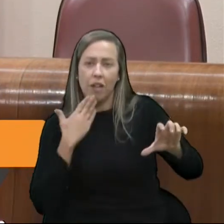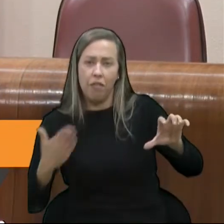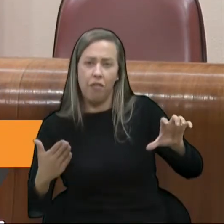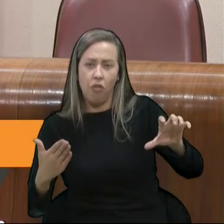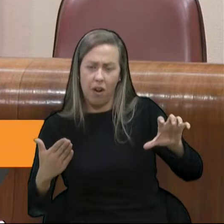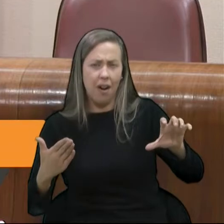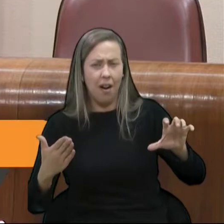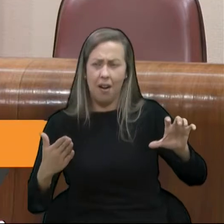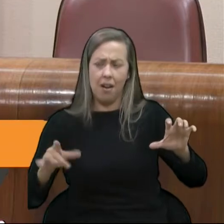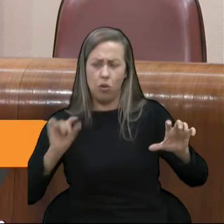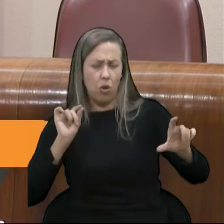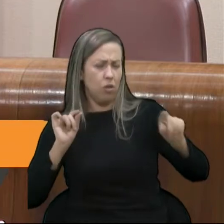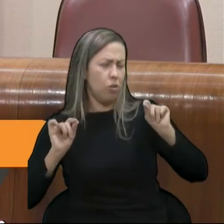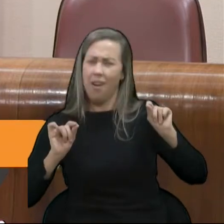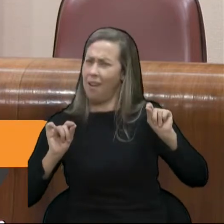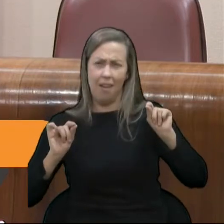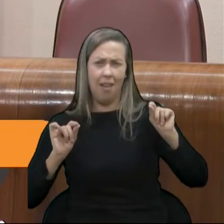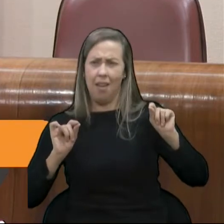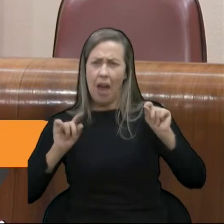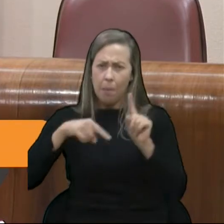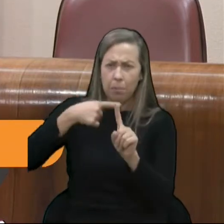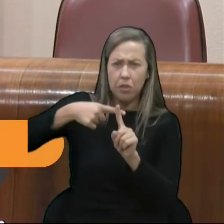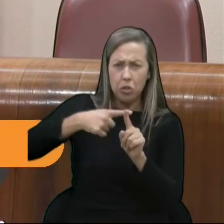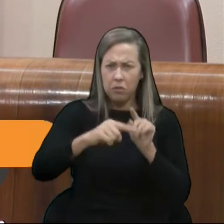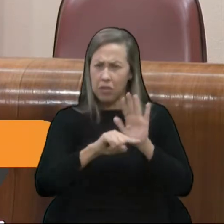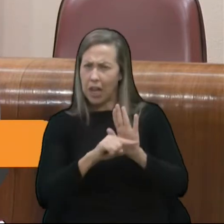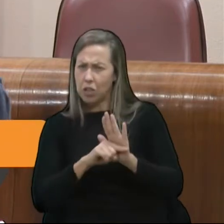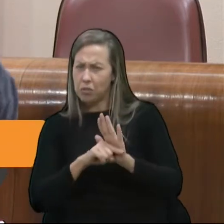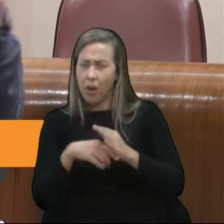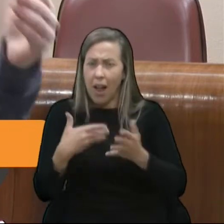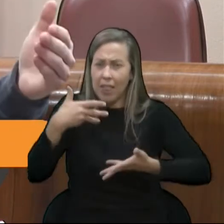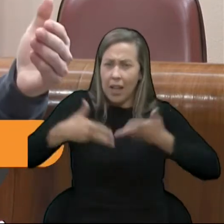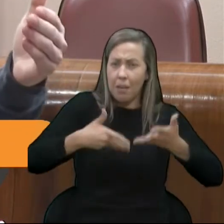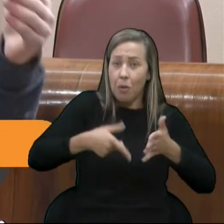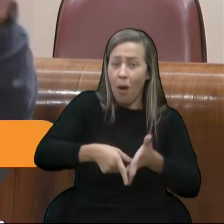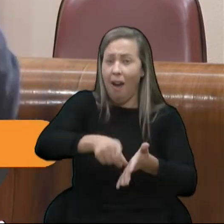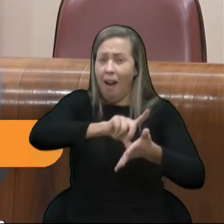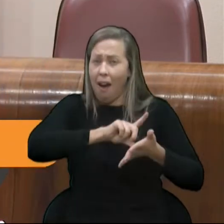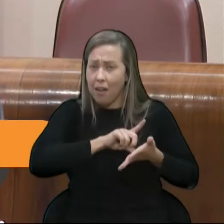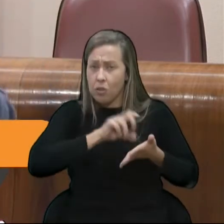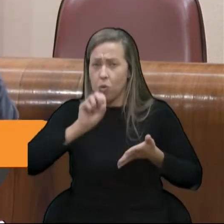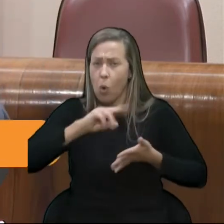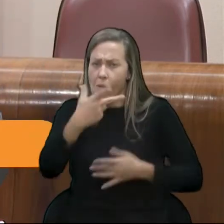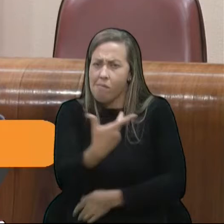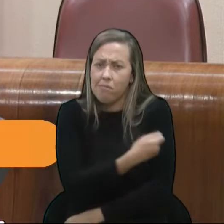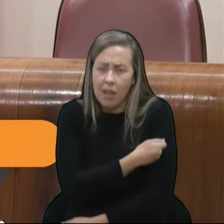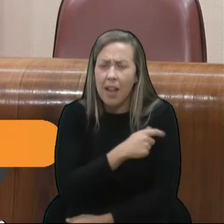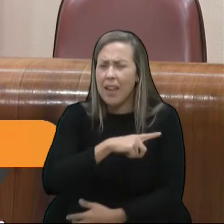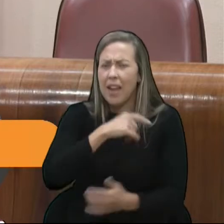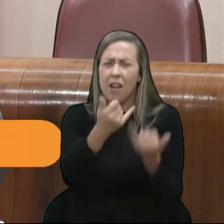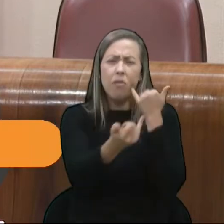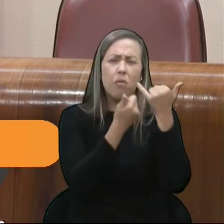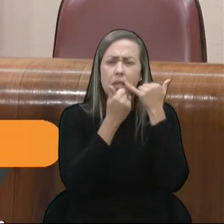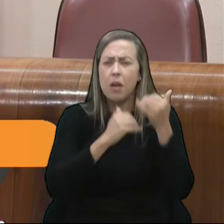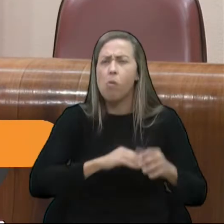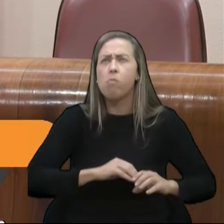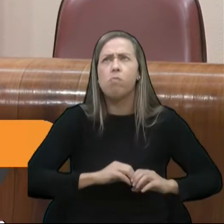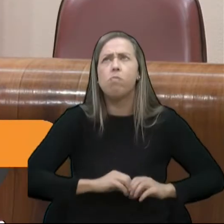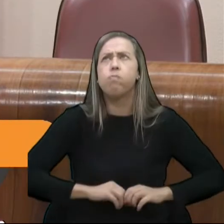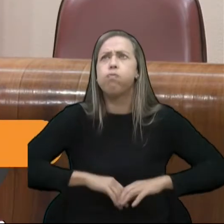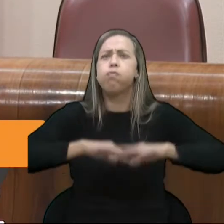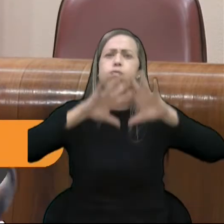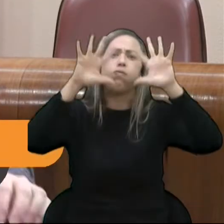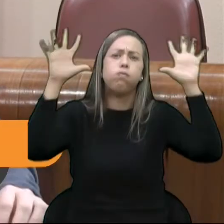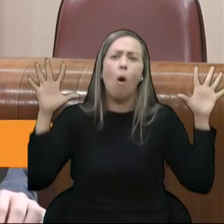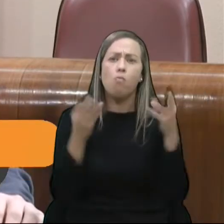o ser contrário ou o ser positivo, o tratamento precoce e todas as informações que estão aí. Um parecer de vocês